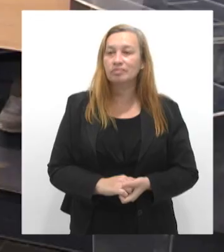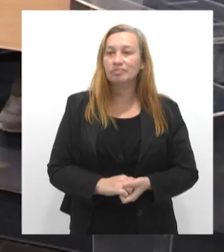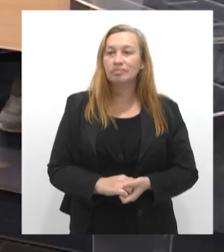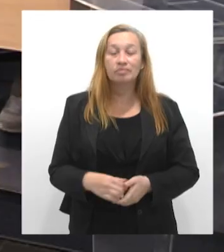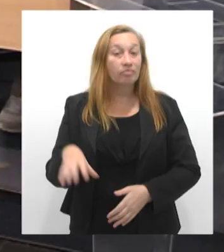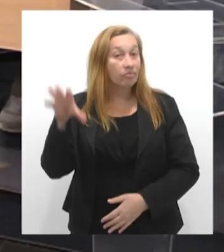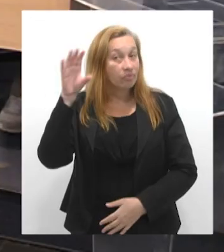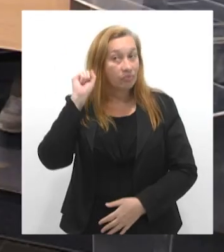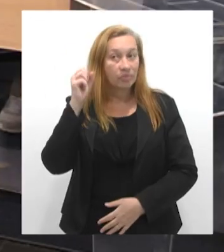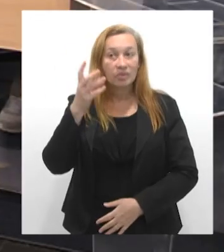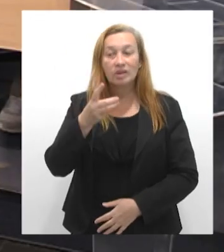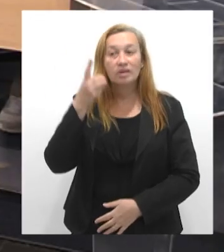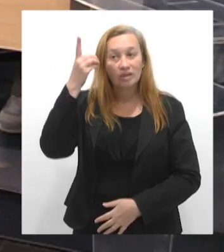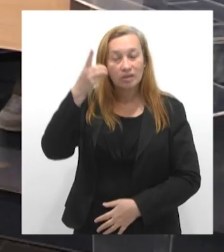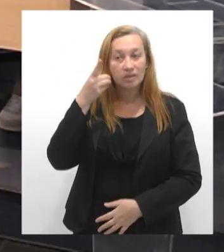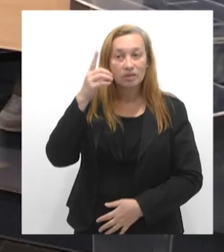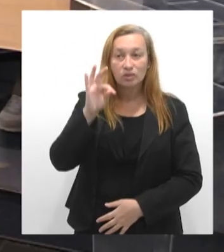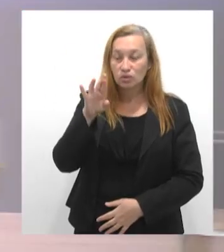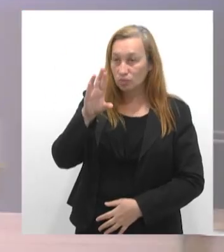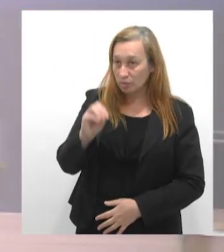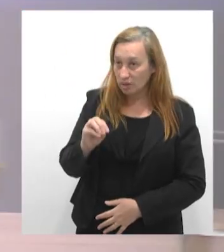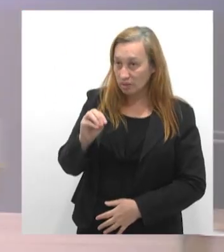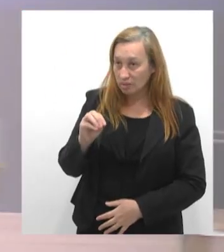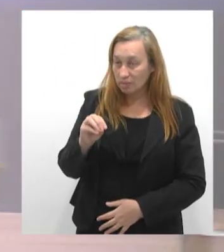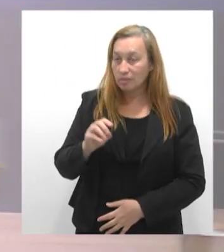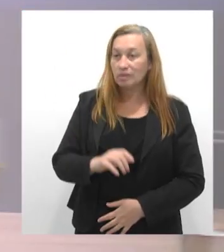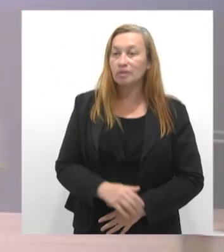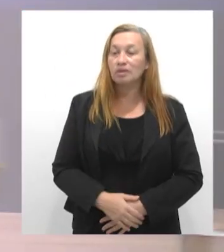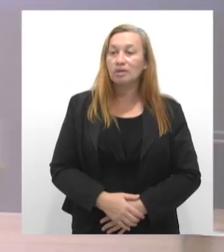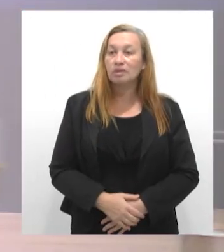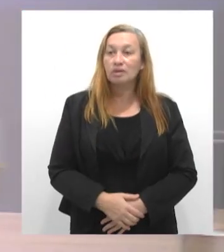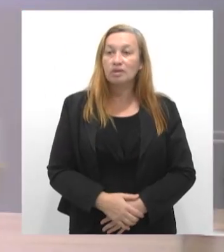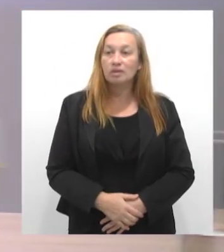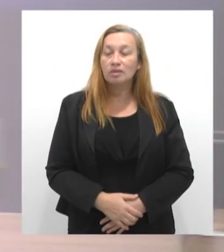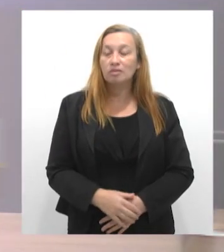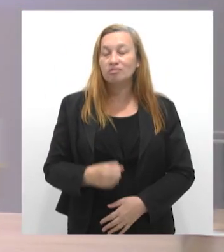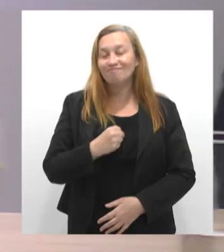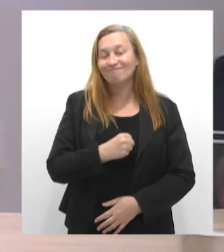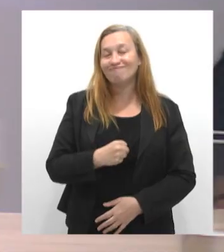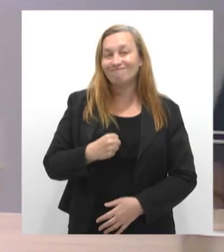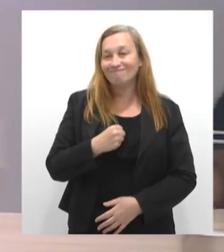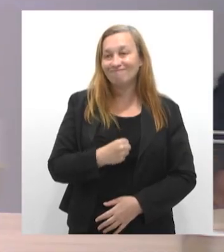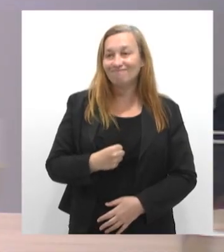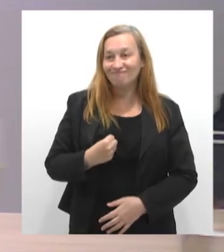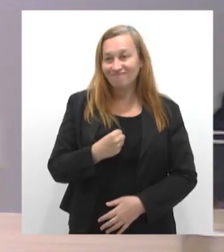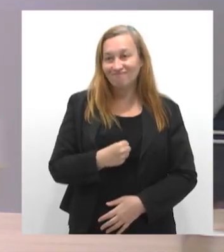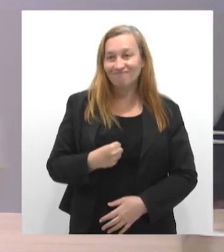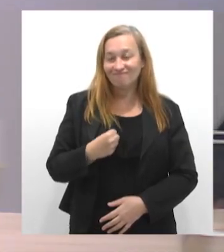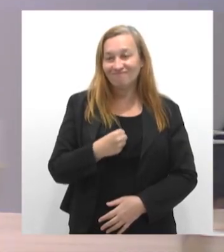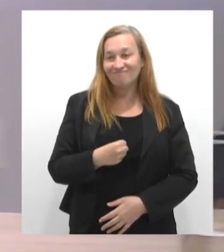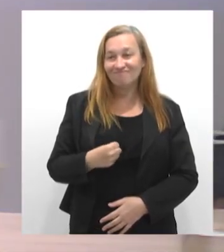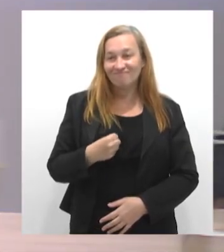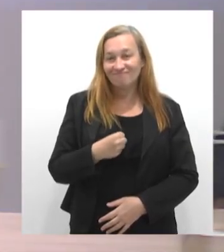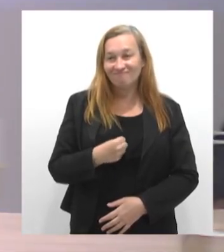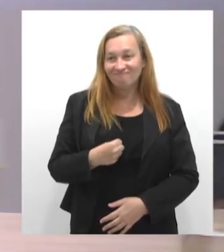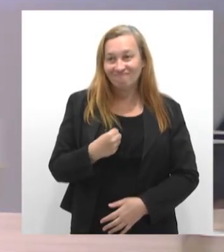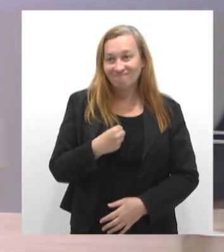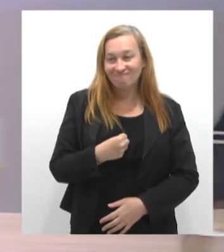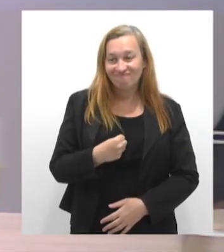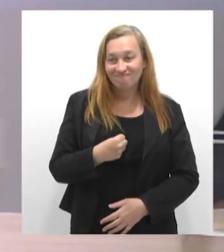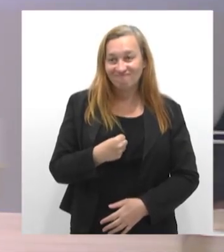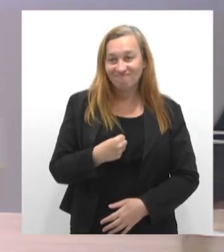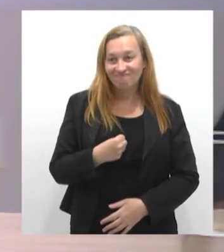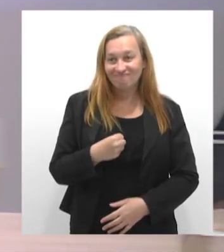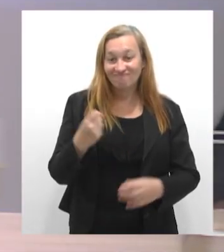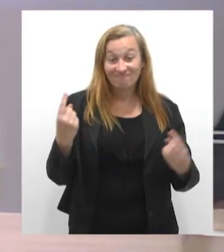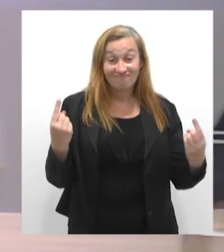ouvindo o deputado Gilberto Palmares, eu fiquei com saudade dos nossos